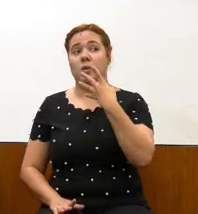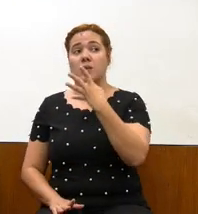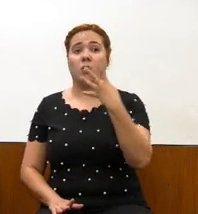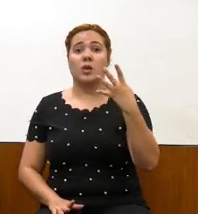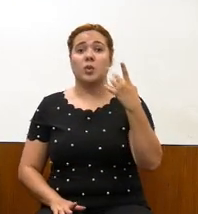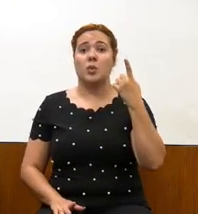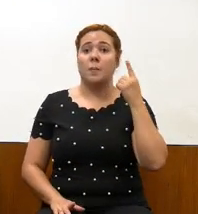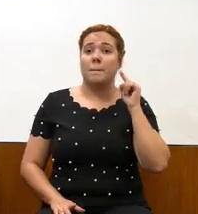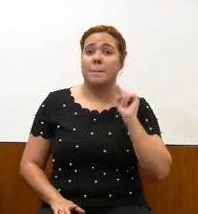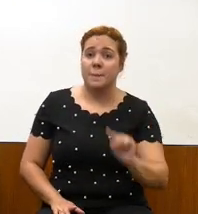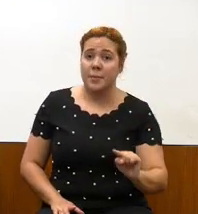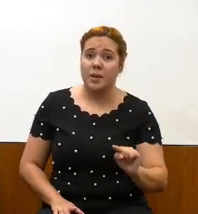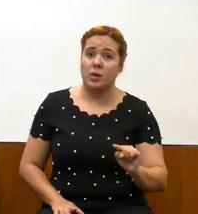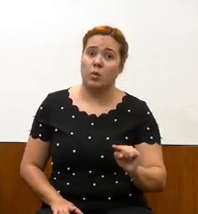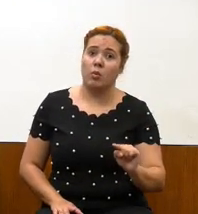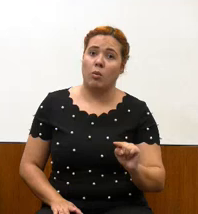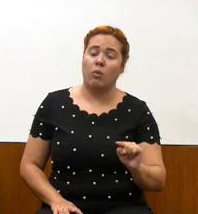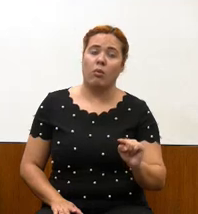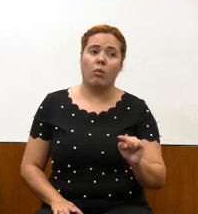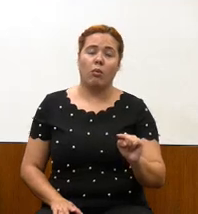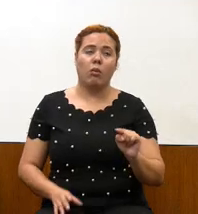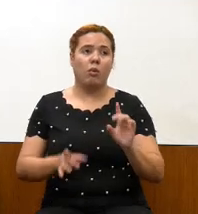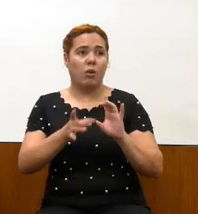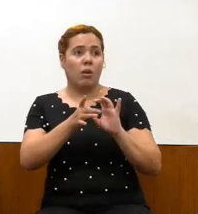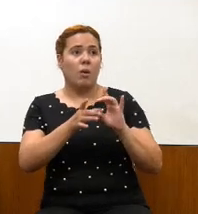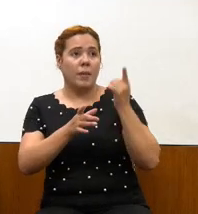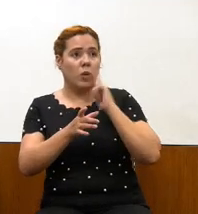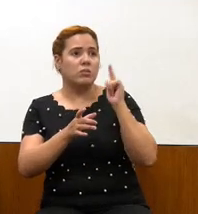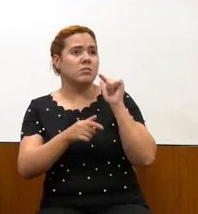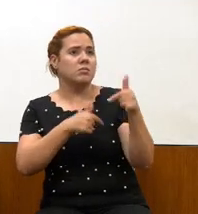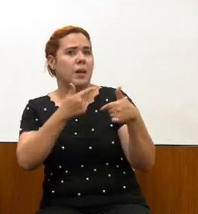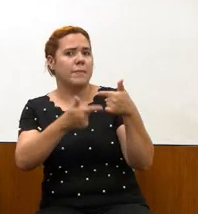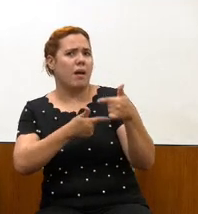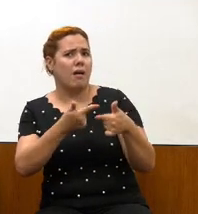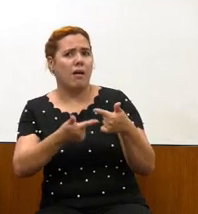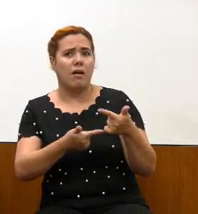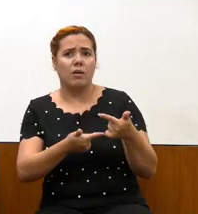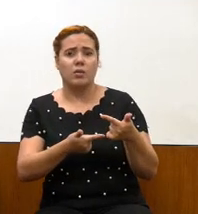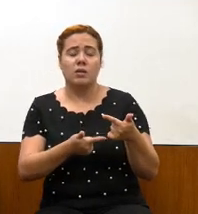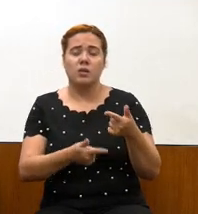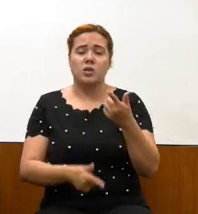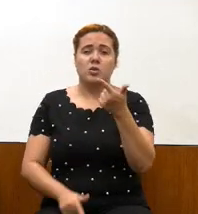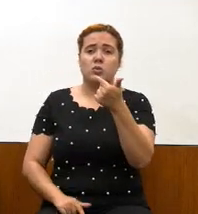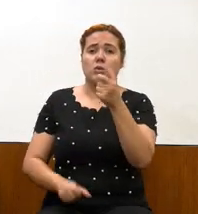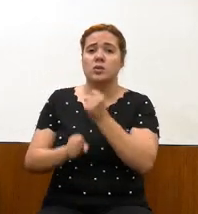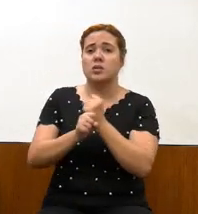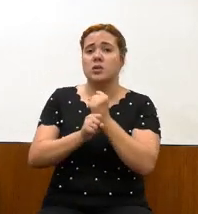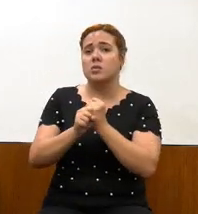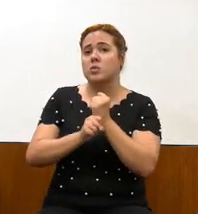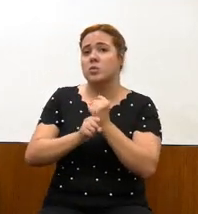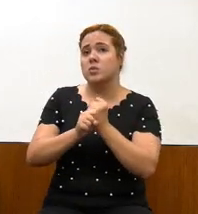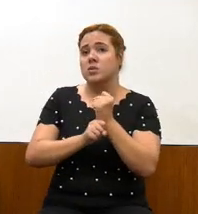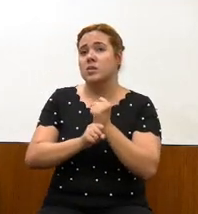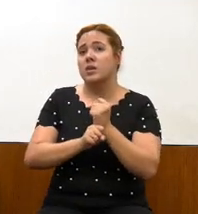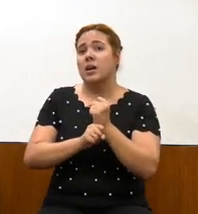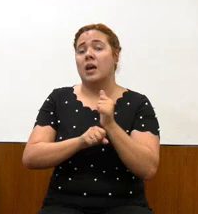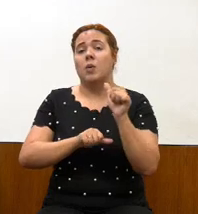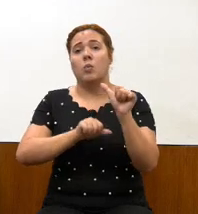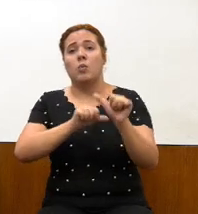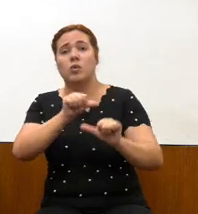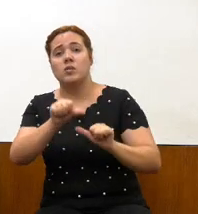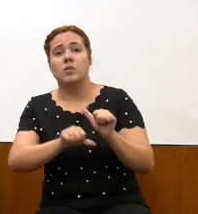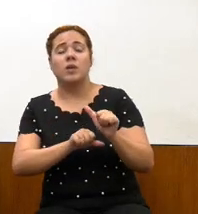abertas para pessoas com deficiência. E nesses 12 anos de história do Manudal, está transformando vidas,